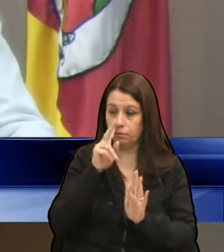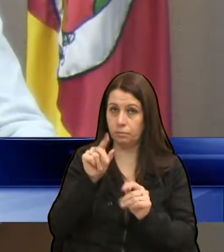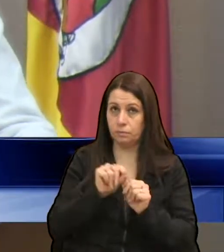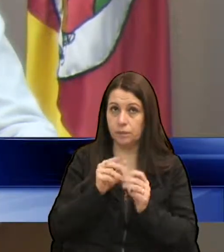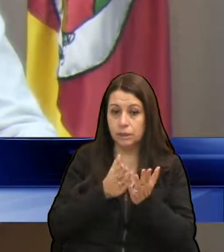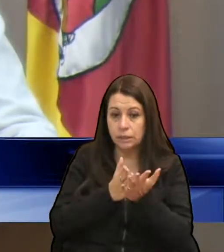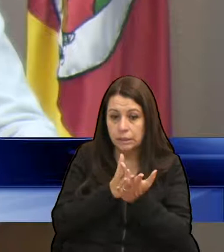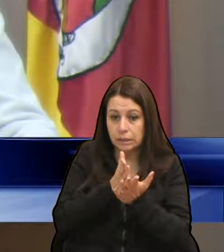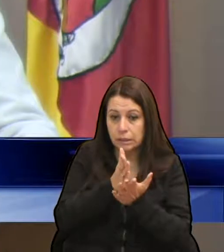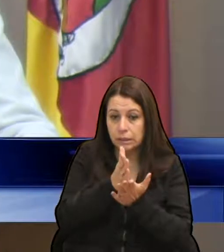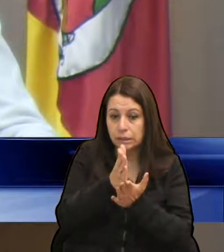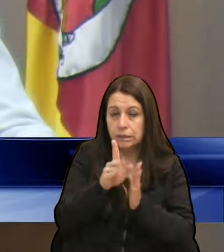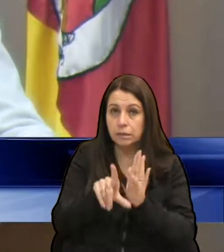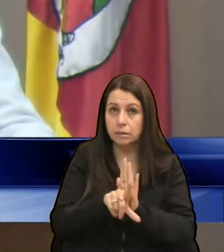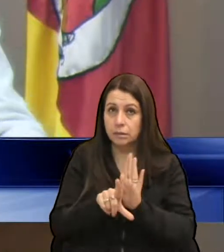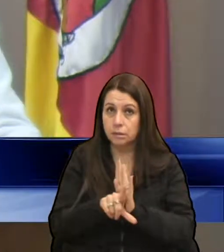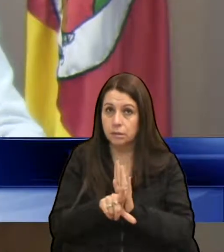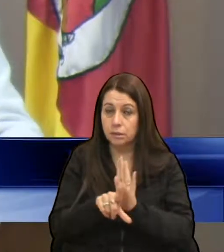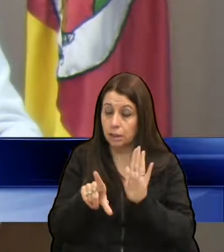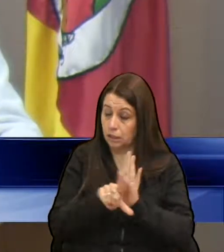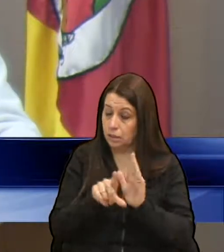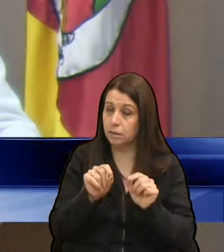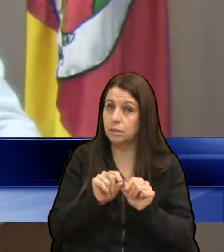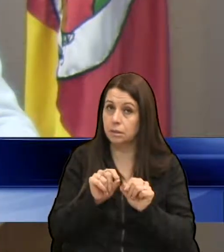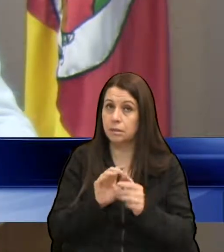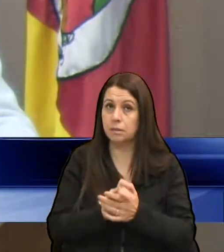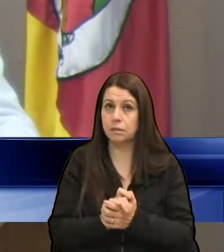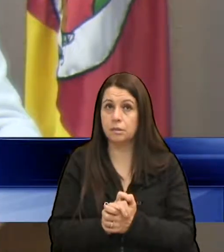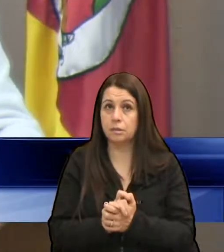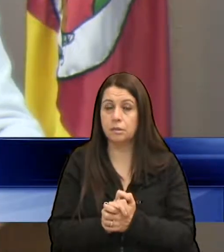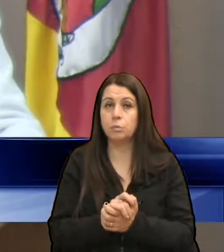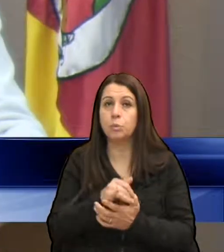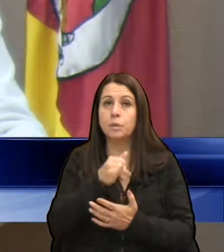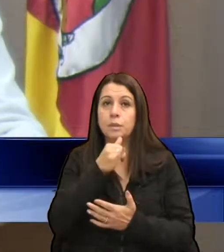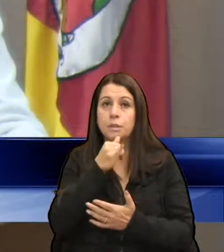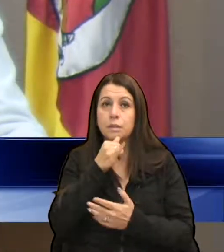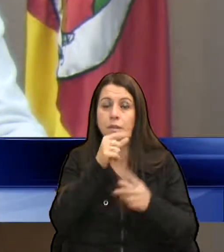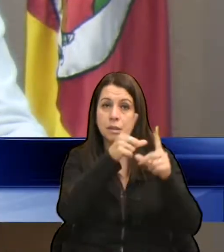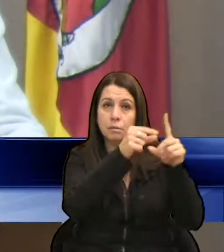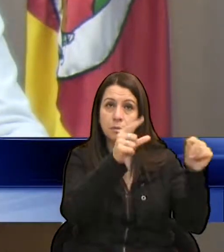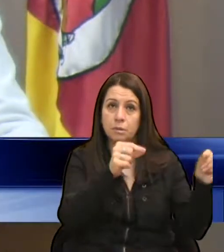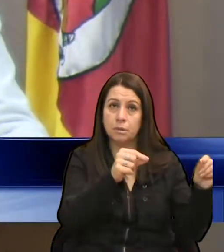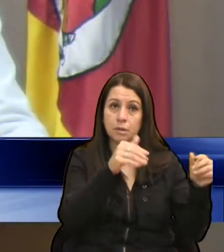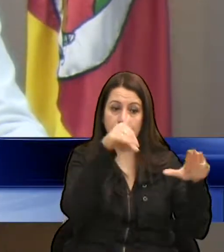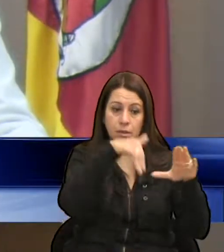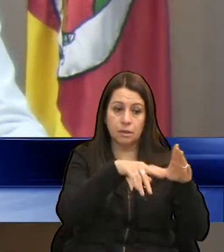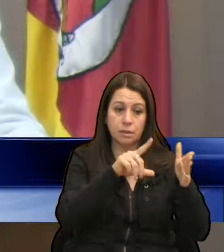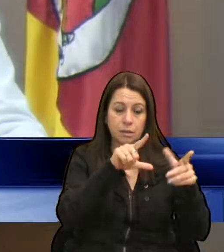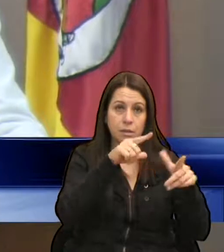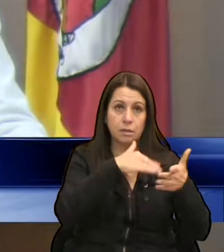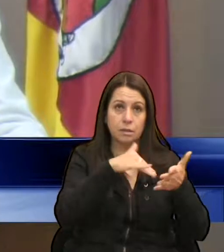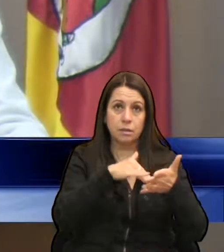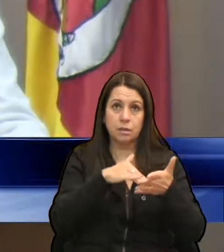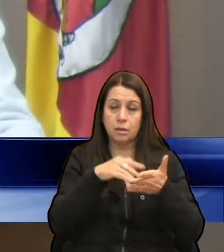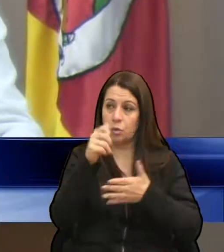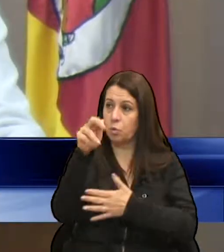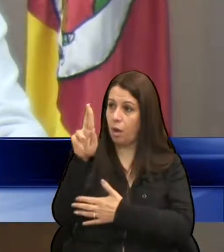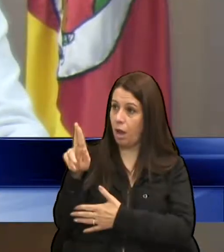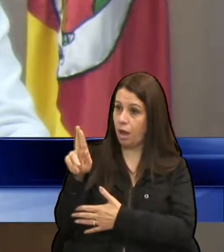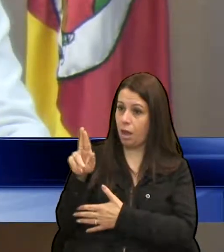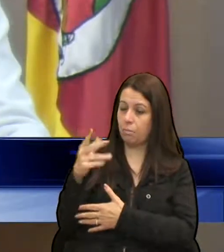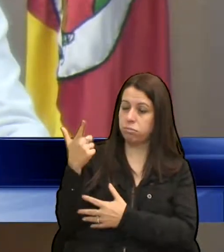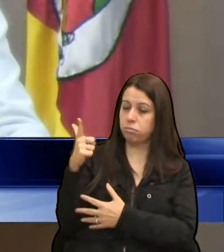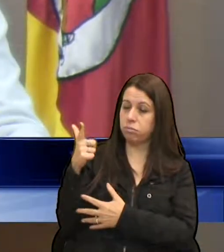cumprir as leis as leis são feitas por exemplo de brasília nos gabinetes ar condicionado que não conhece a nossa